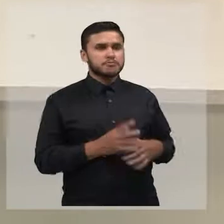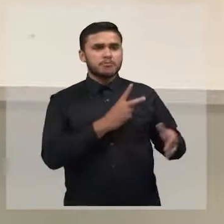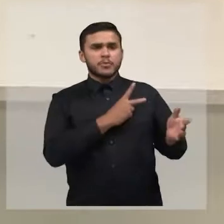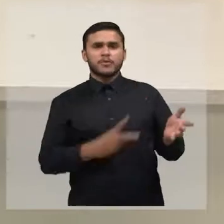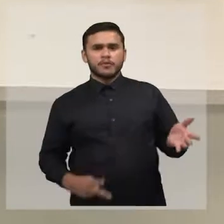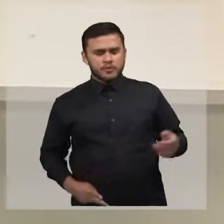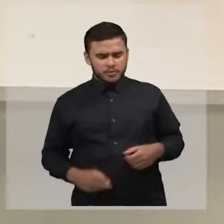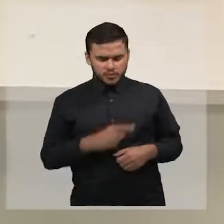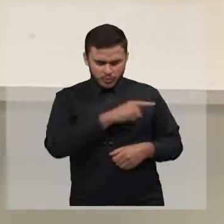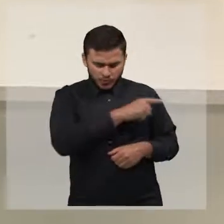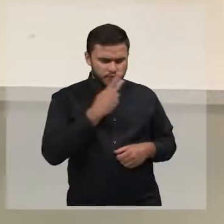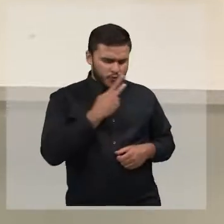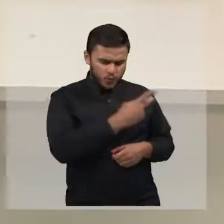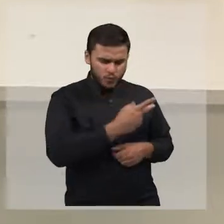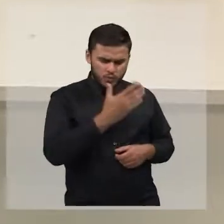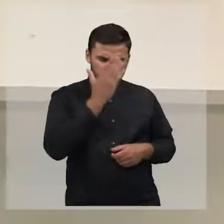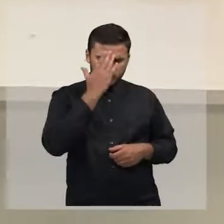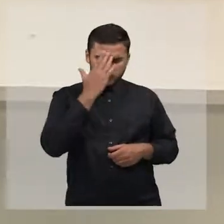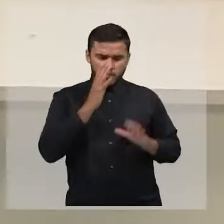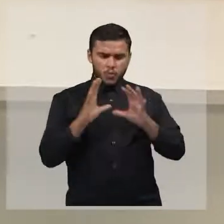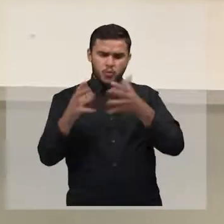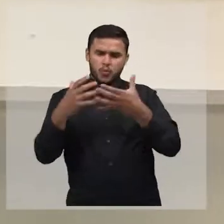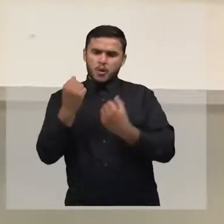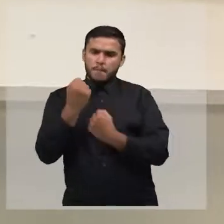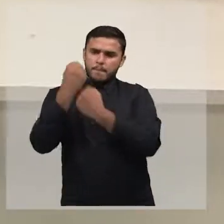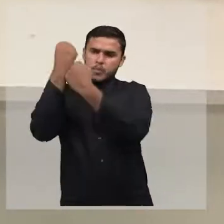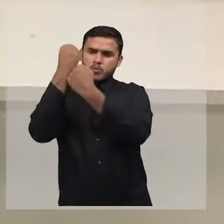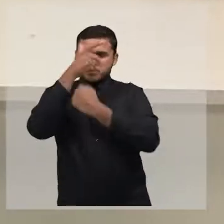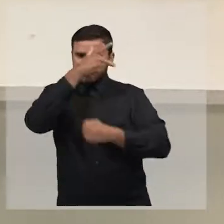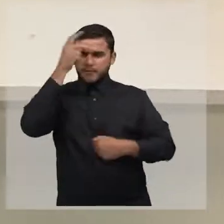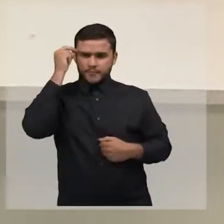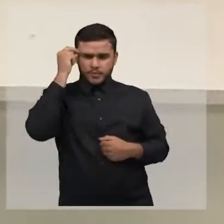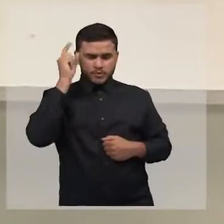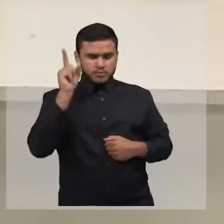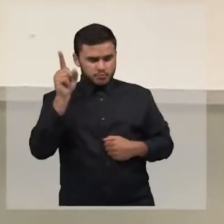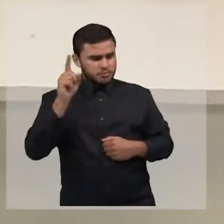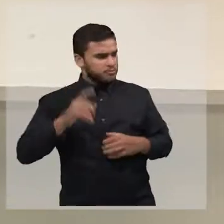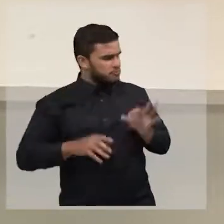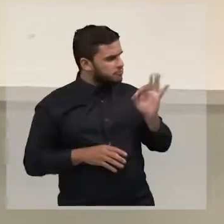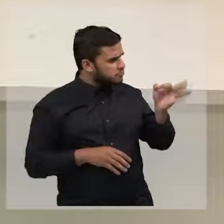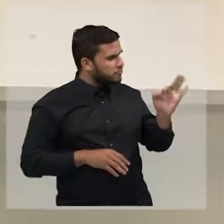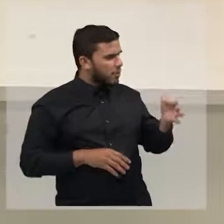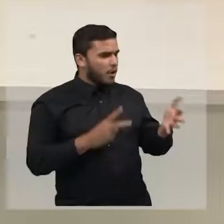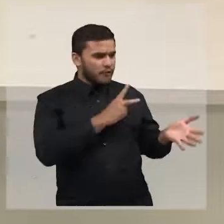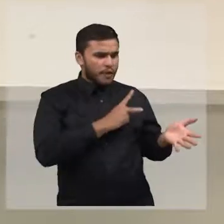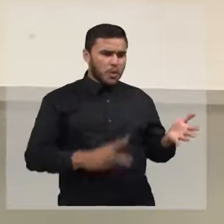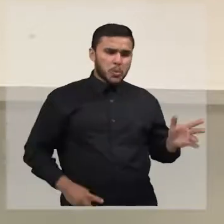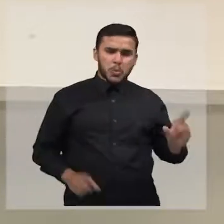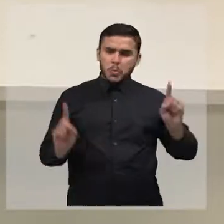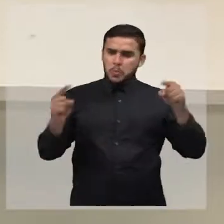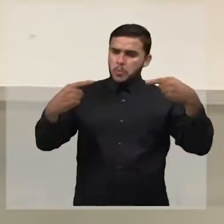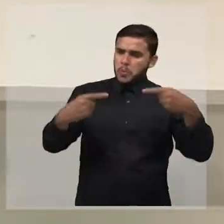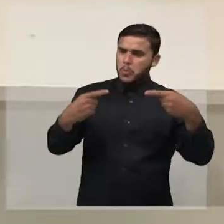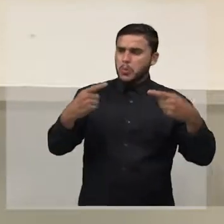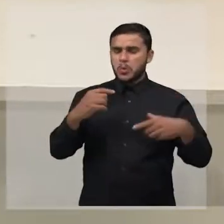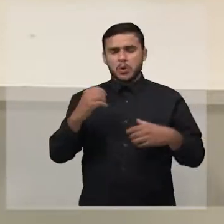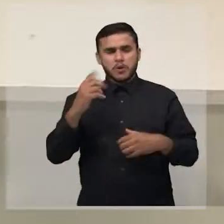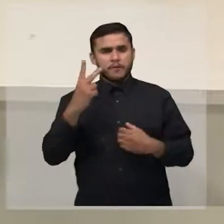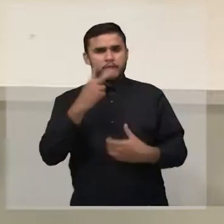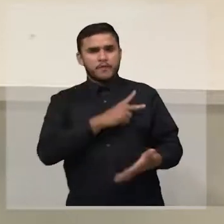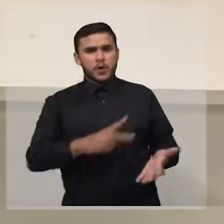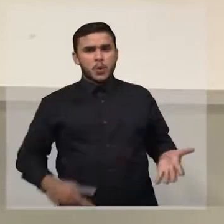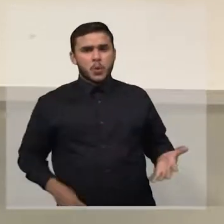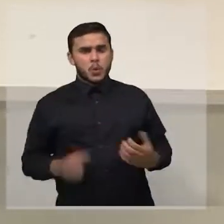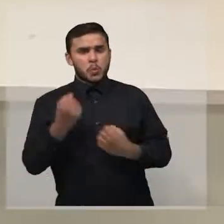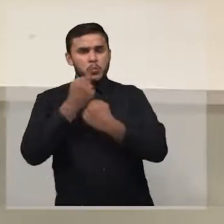vereadores de situação, uma relação republicana boa para a cidade, no sentido